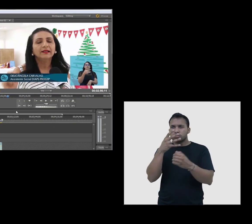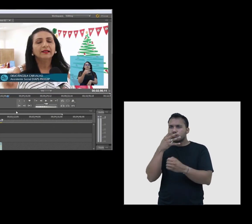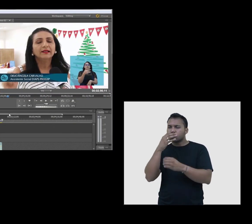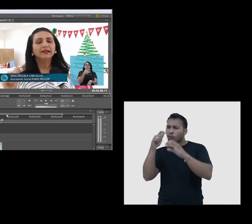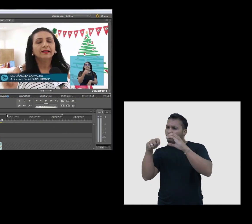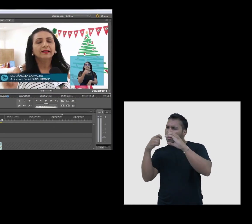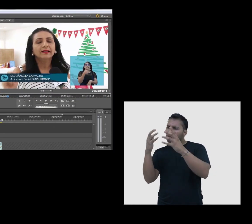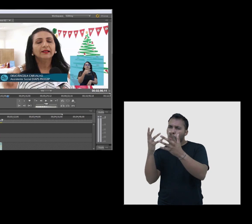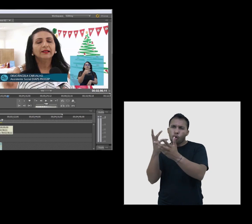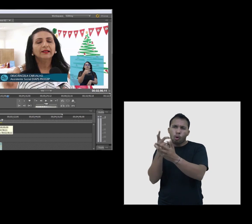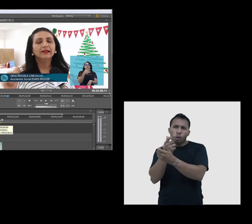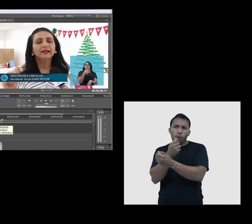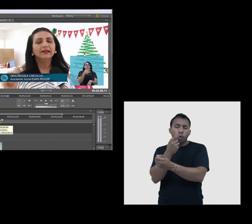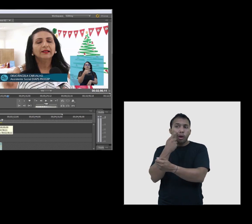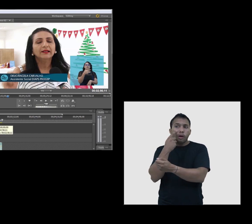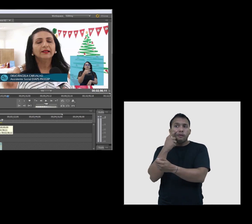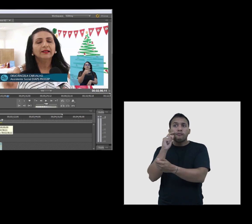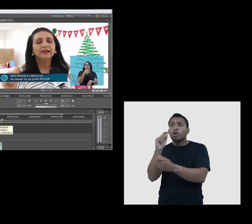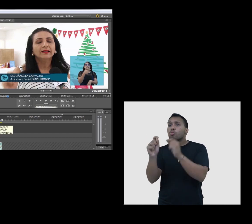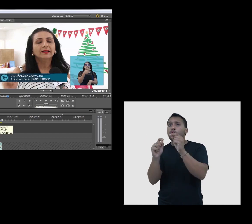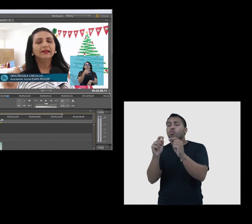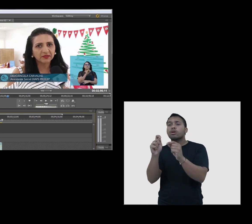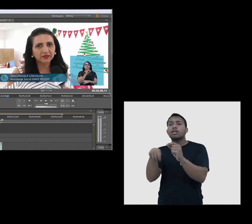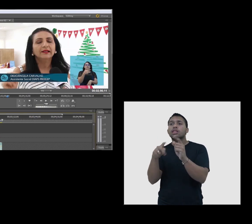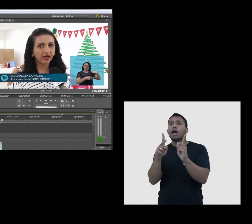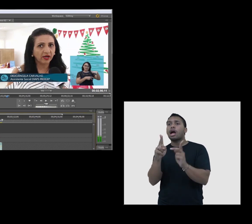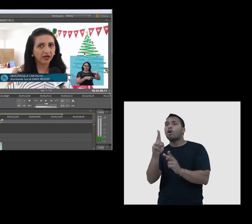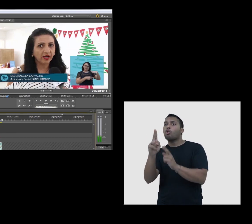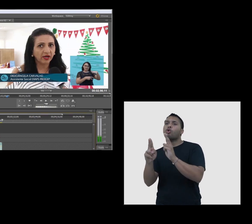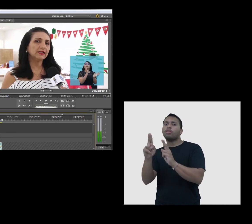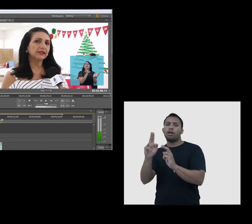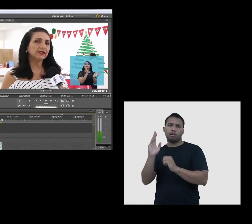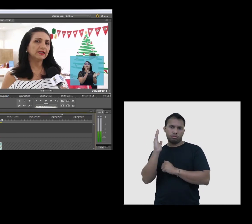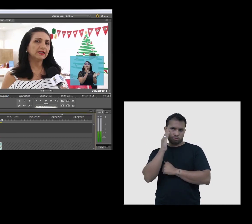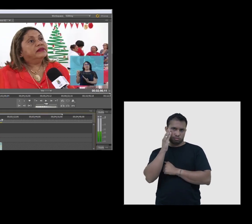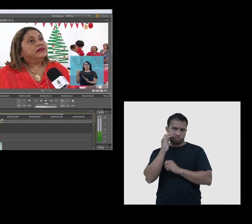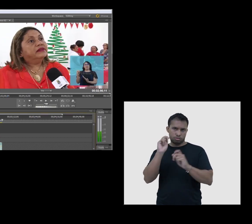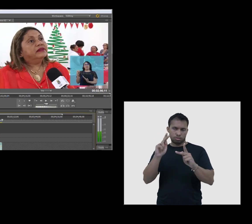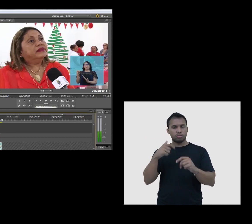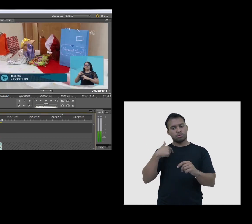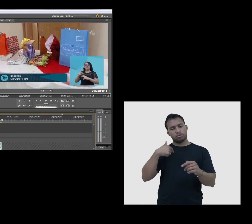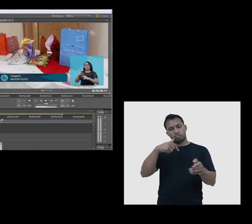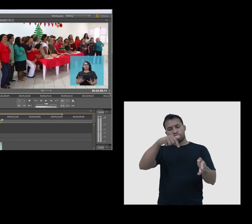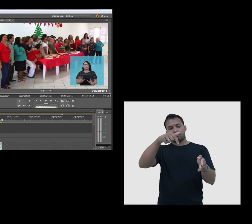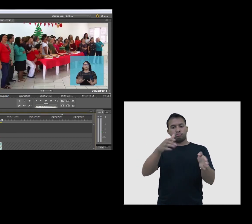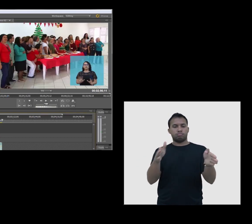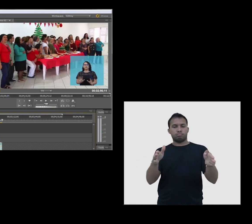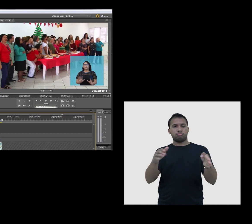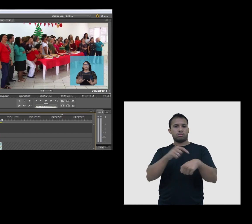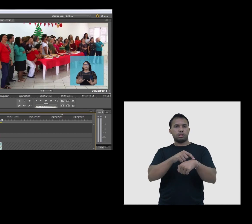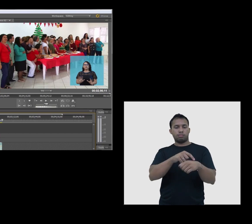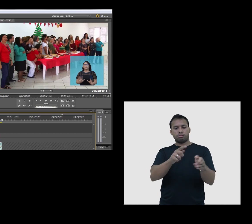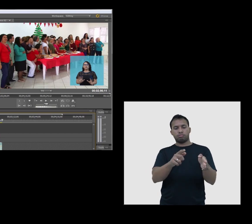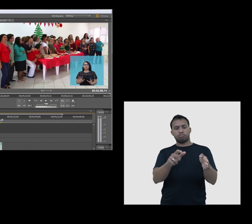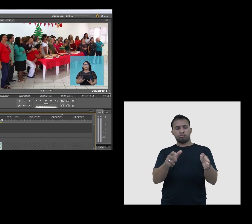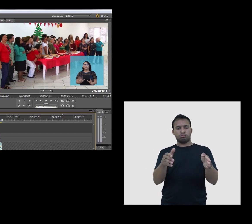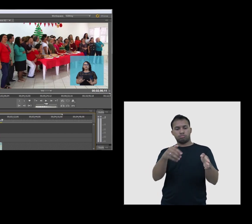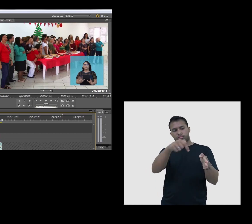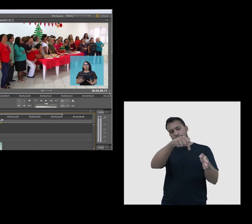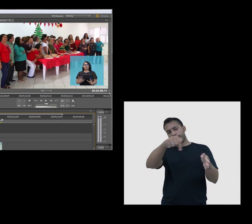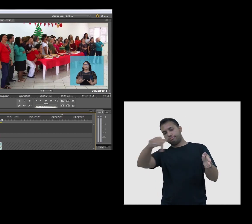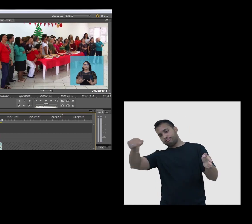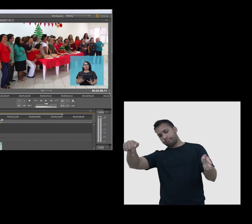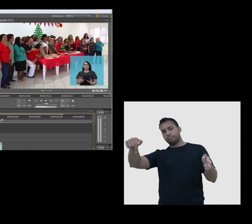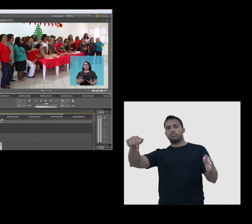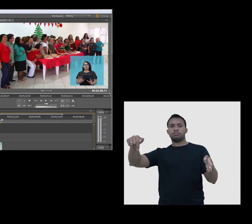interpretação, a gente vai assistir o vídeo inteiro agora e a gente vai ver o que a gente ainda pode cortar e ajustar aqui desse trabalho.